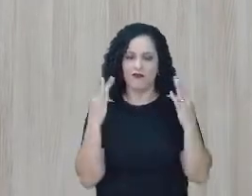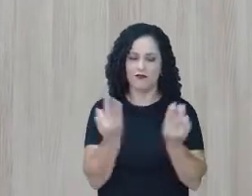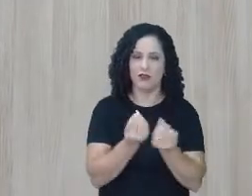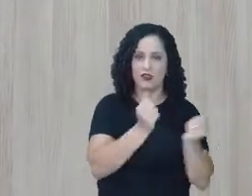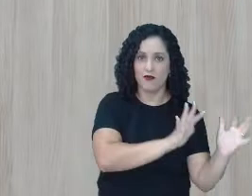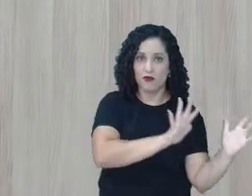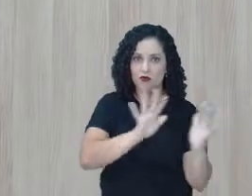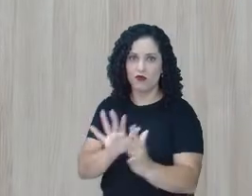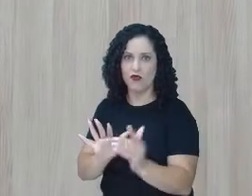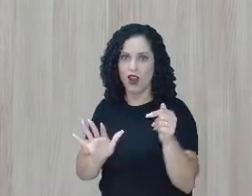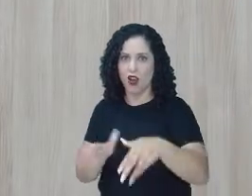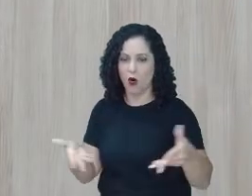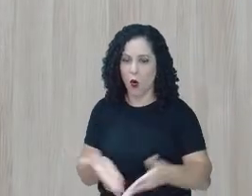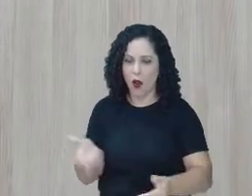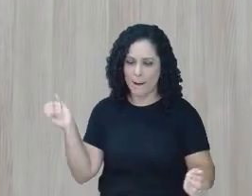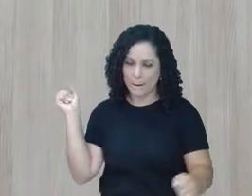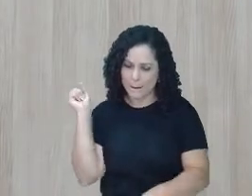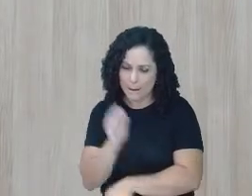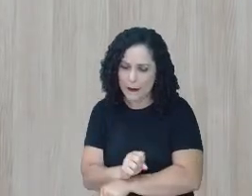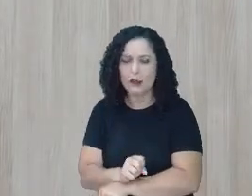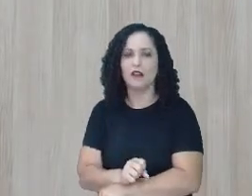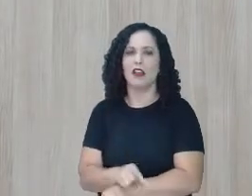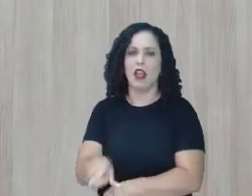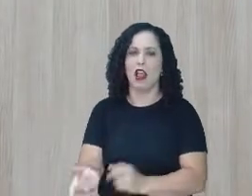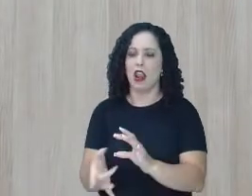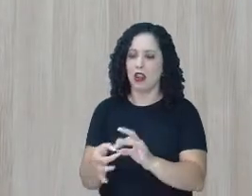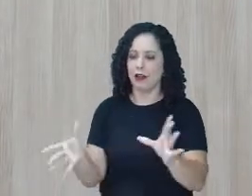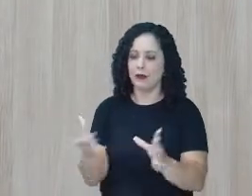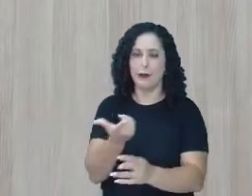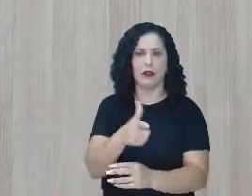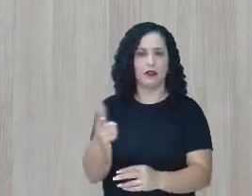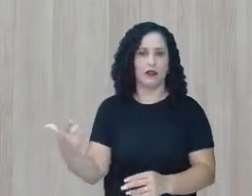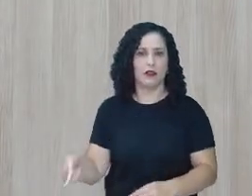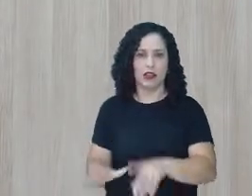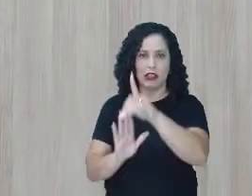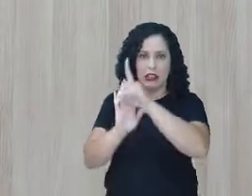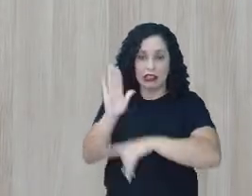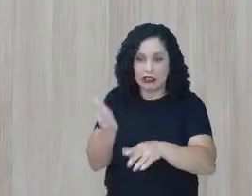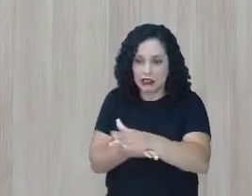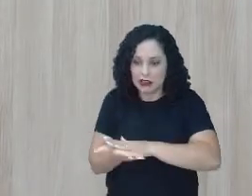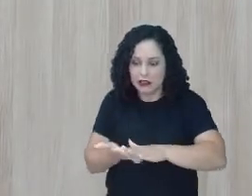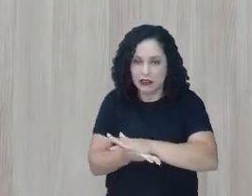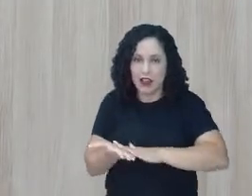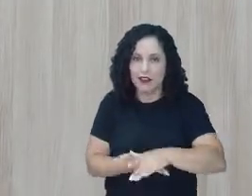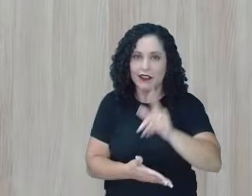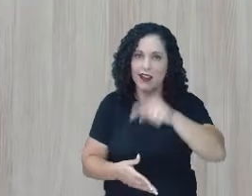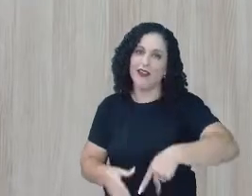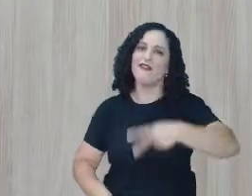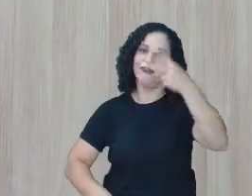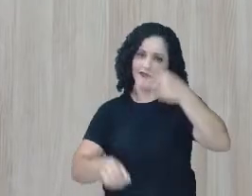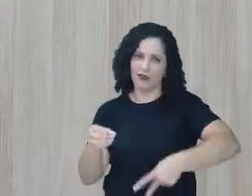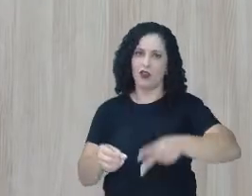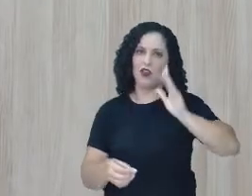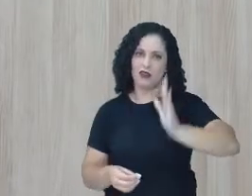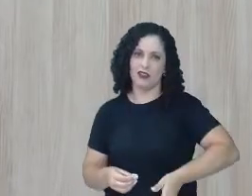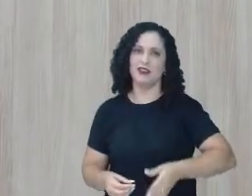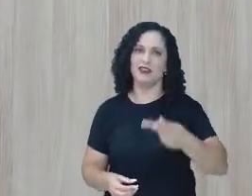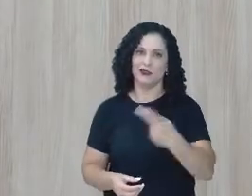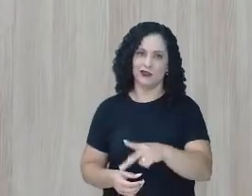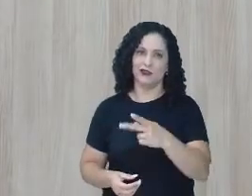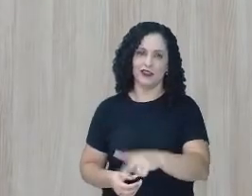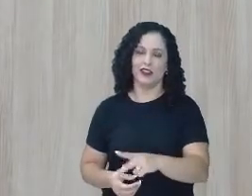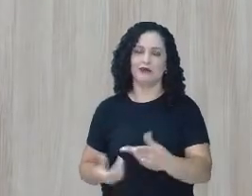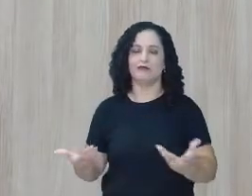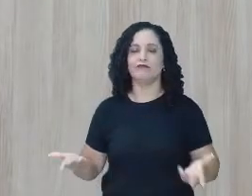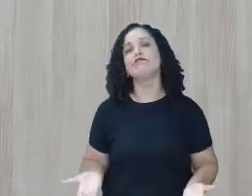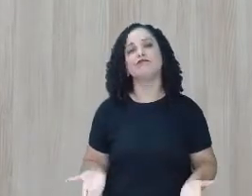Negar a liberdade, negar o direito sobre si, sobre o seu próprio corpo, né? Então já é uma violência tremenda. Então quando o sujeito reagia com violência, ele